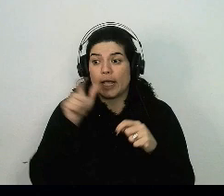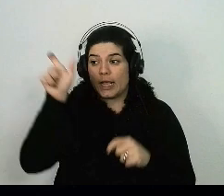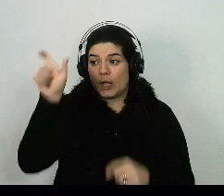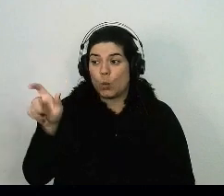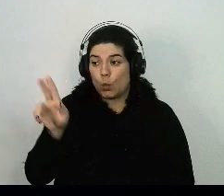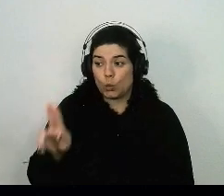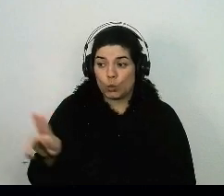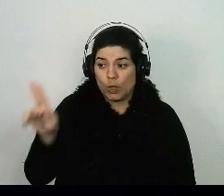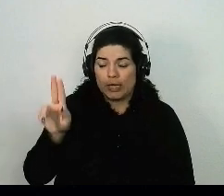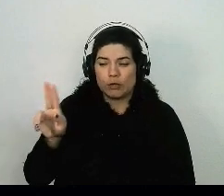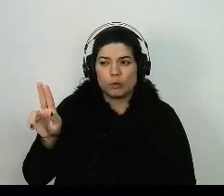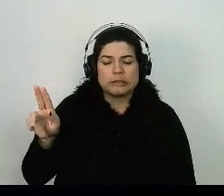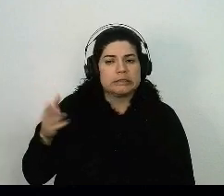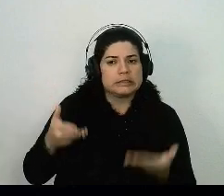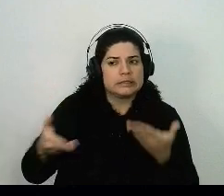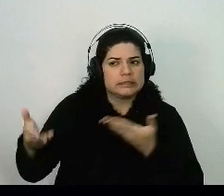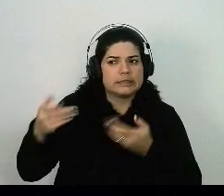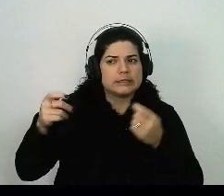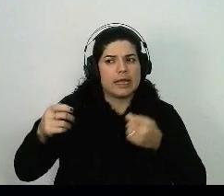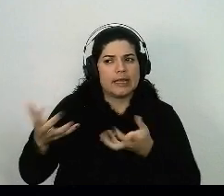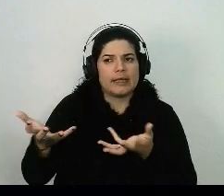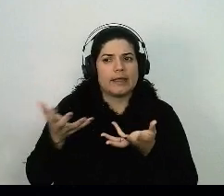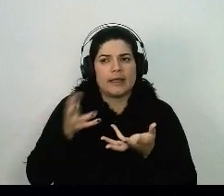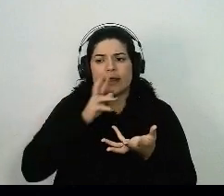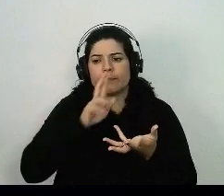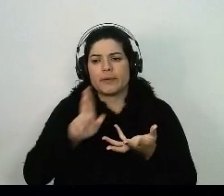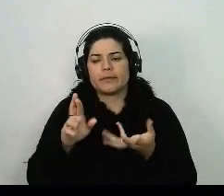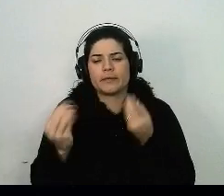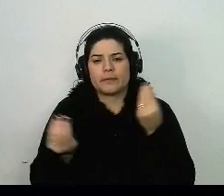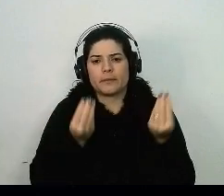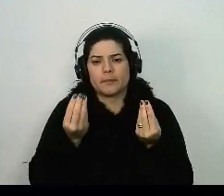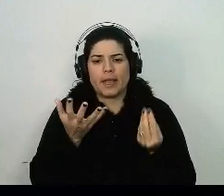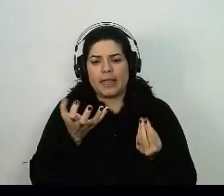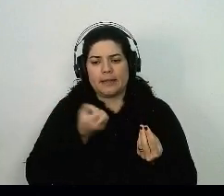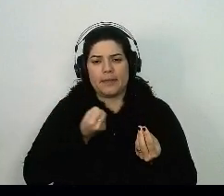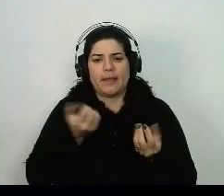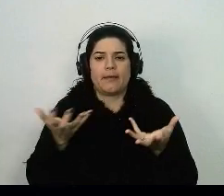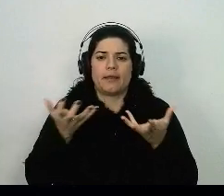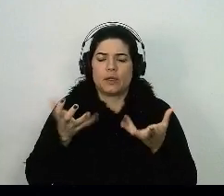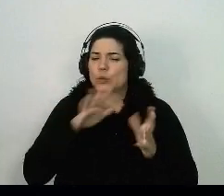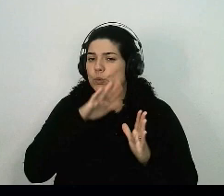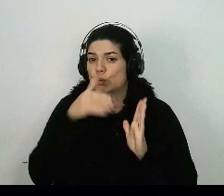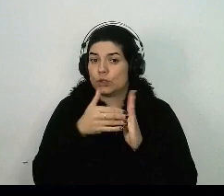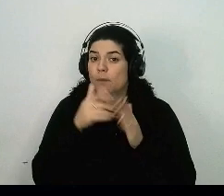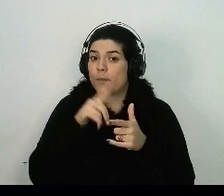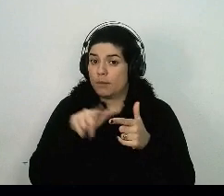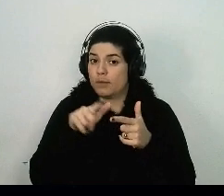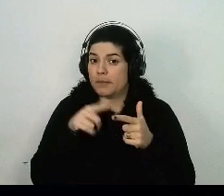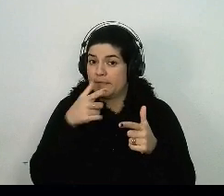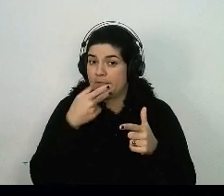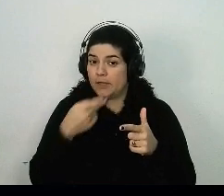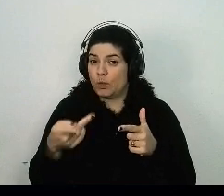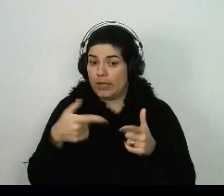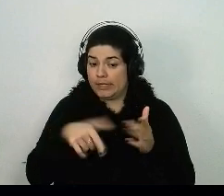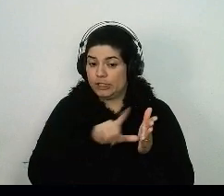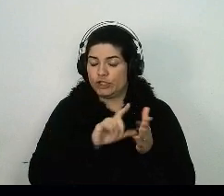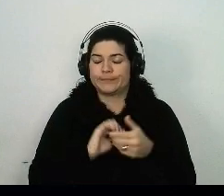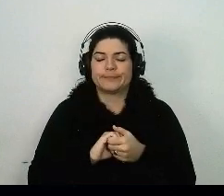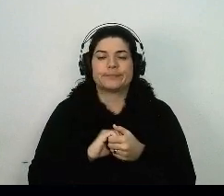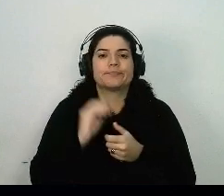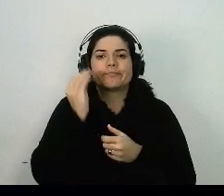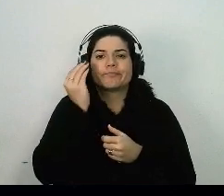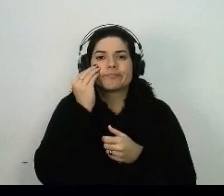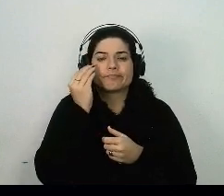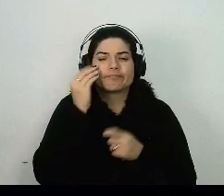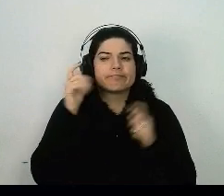entender como que ele quer receber resultado, todos aqueles problemas que a gente falou. Então eu vou fazer essa prototipação e vou testar,